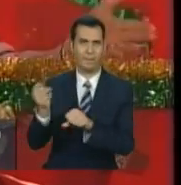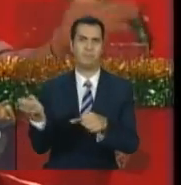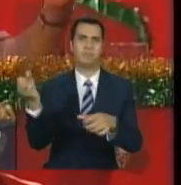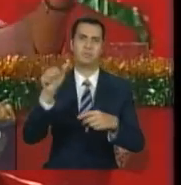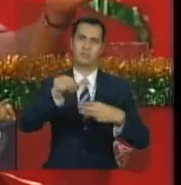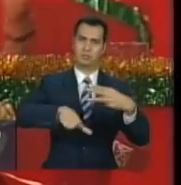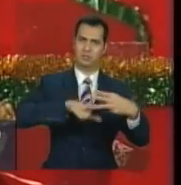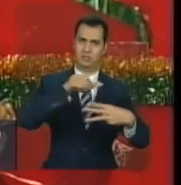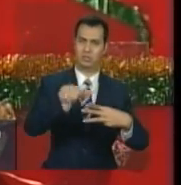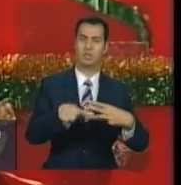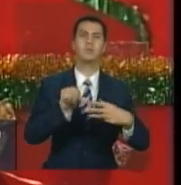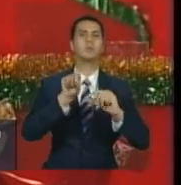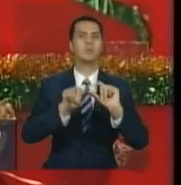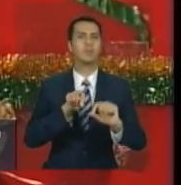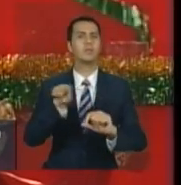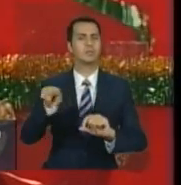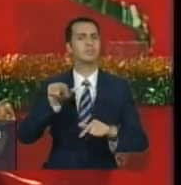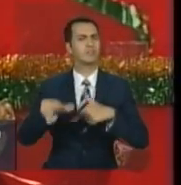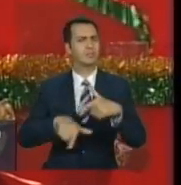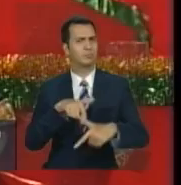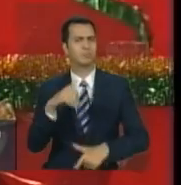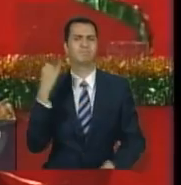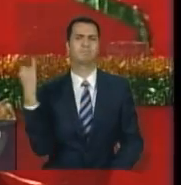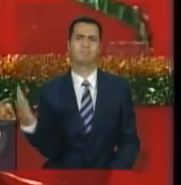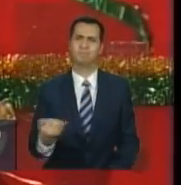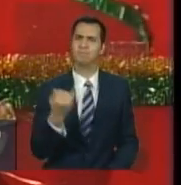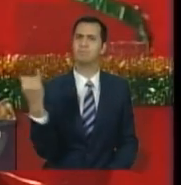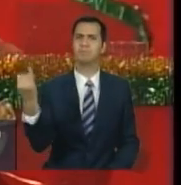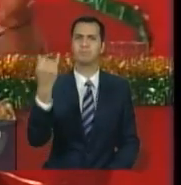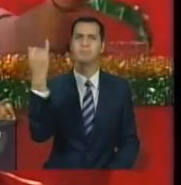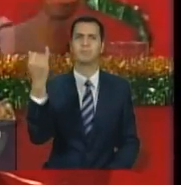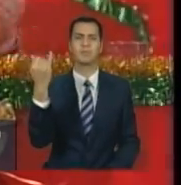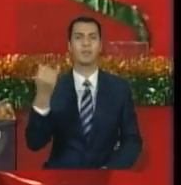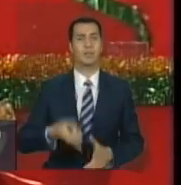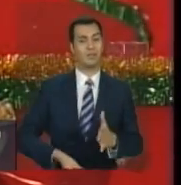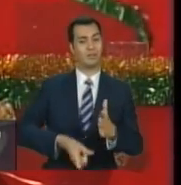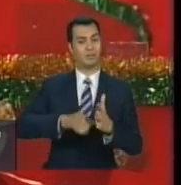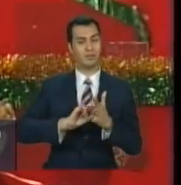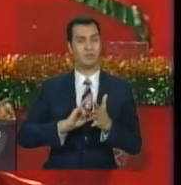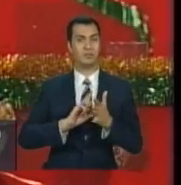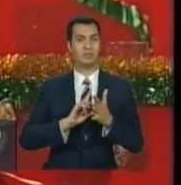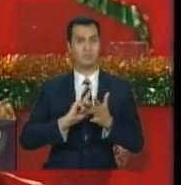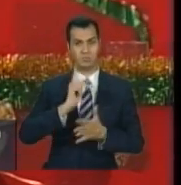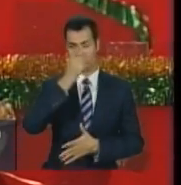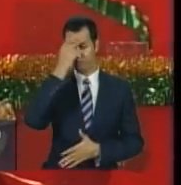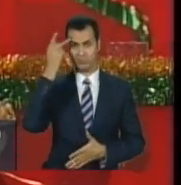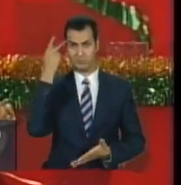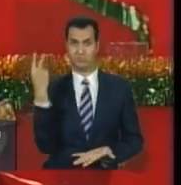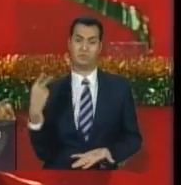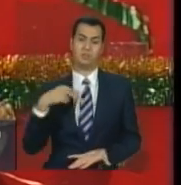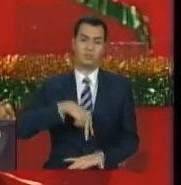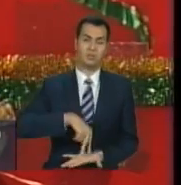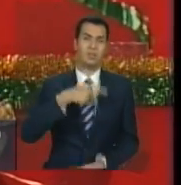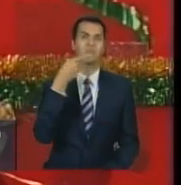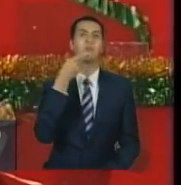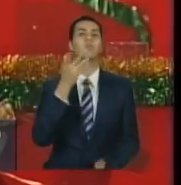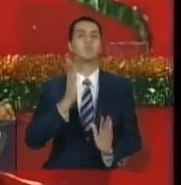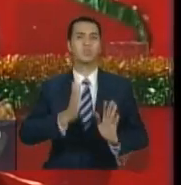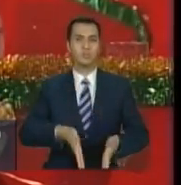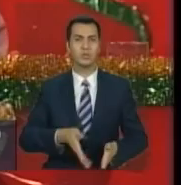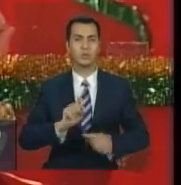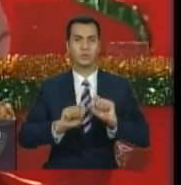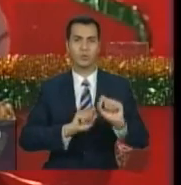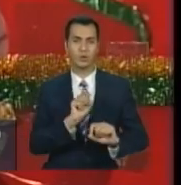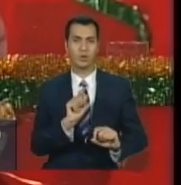como disse aqui um companheiro, na mística aqui apresentada para nós, não é